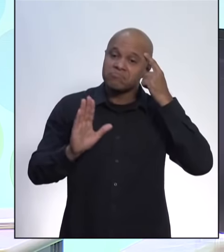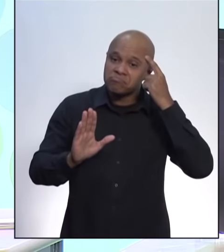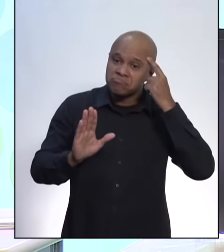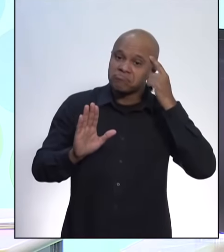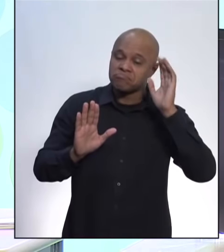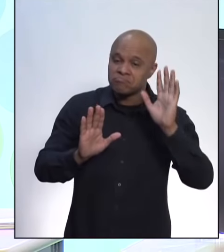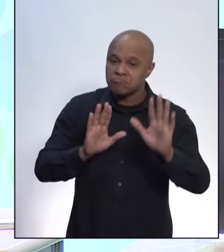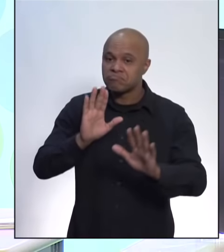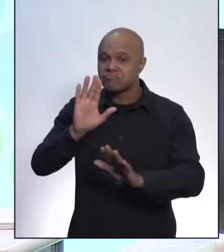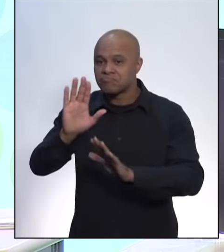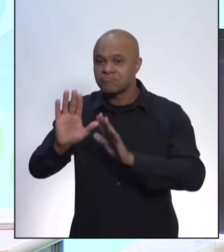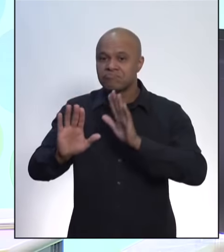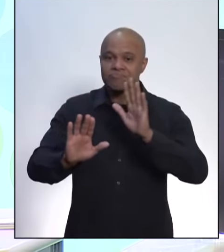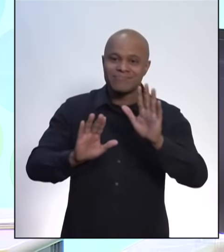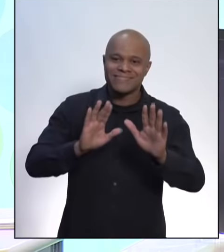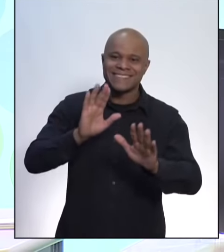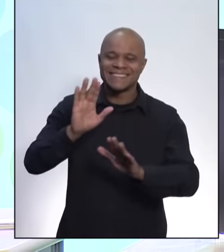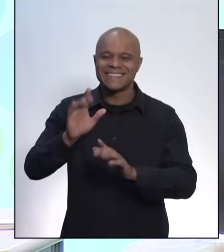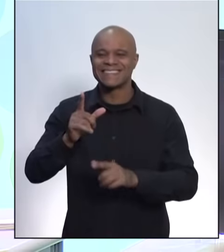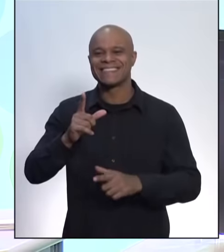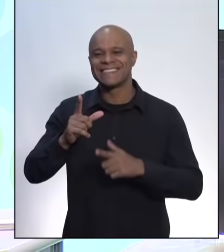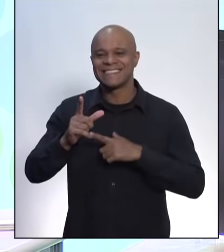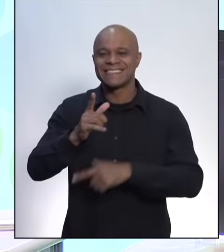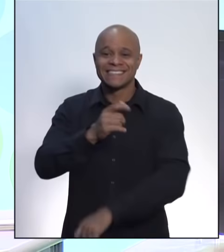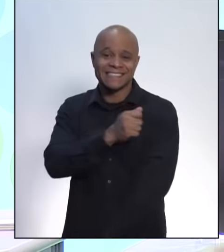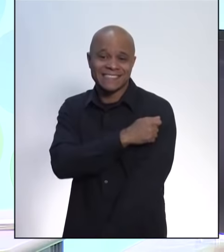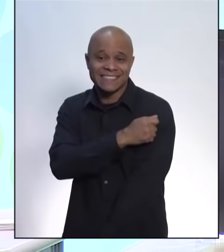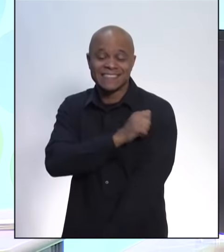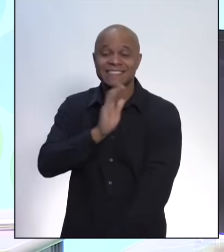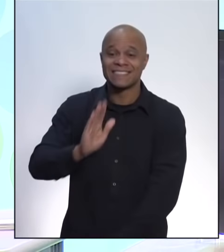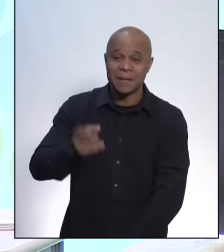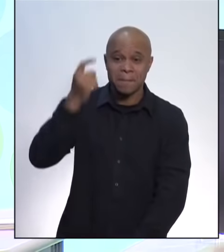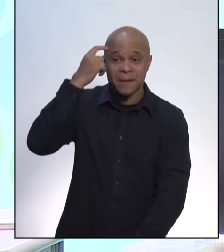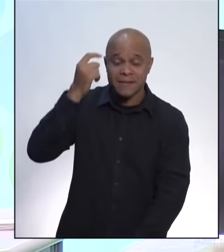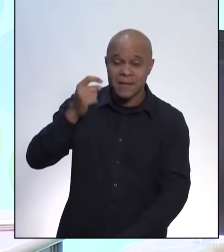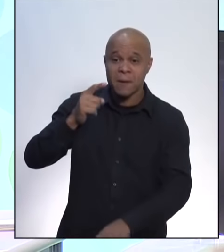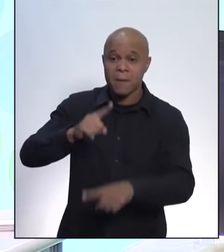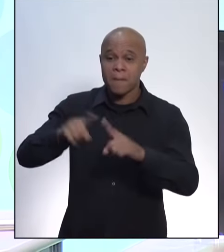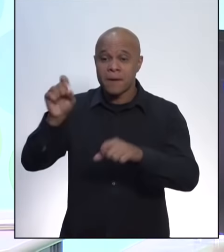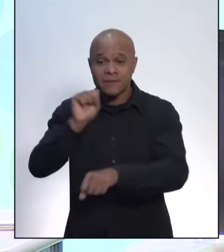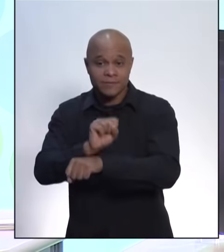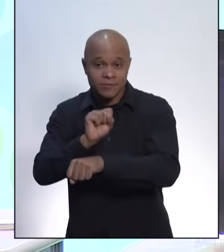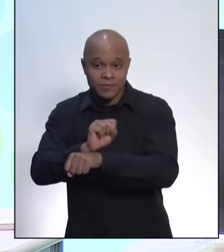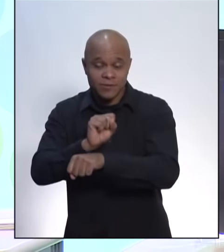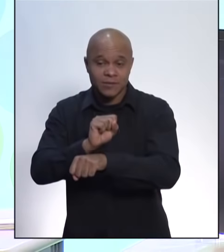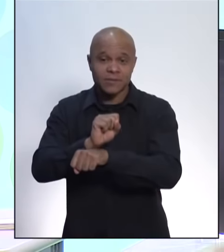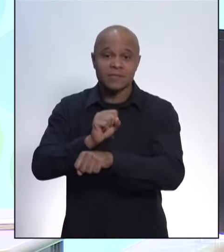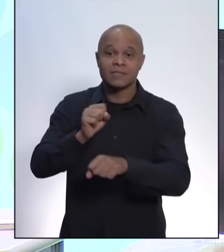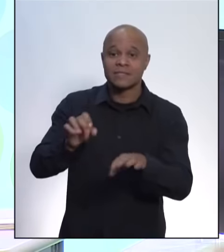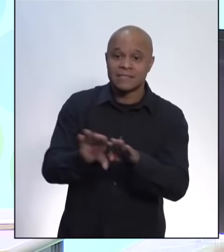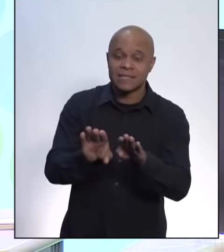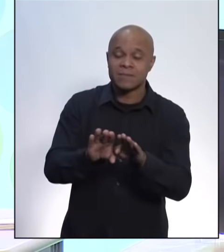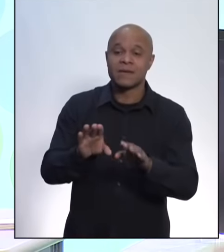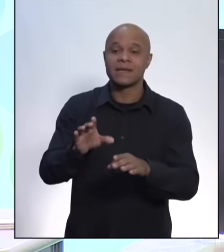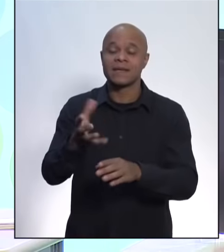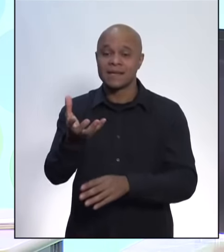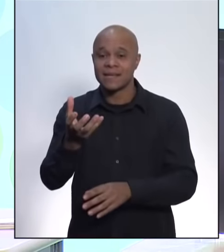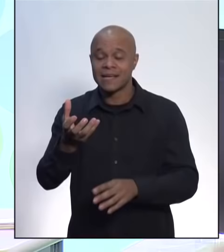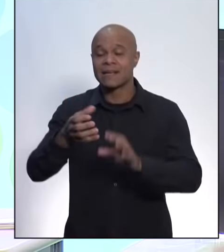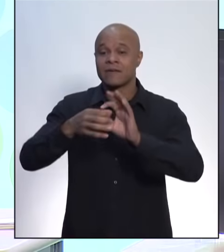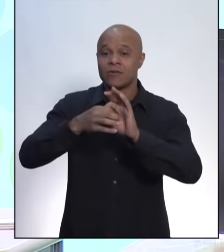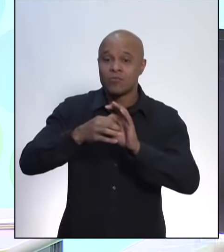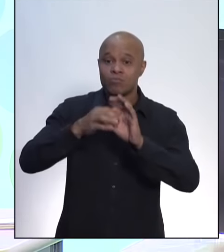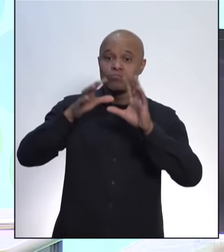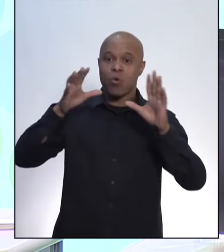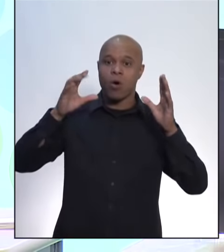que já pensaram sobre e alunos que vão pensar sobre quem sabe a partir dessa aula é isso que a gente quer despertar por